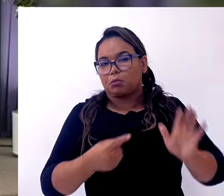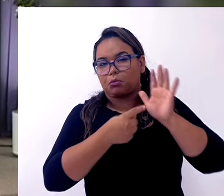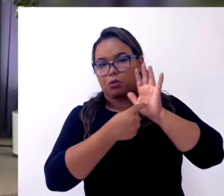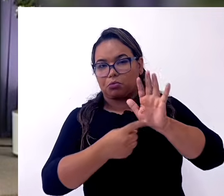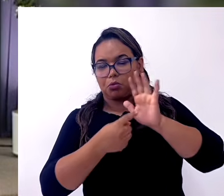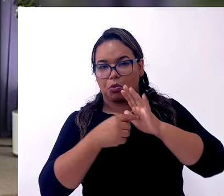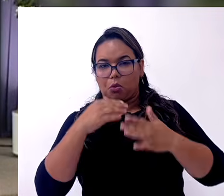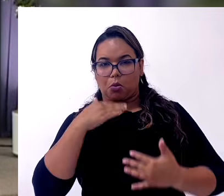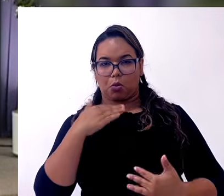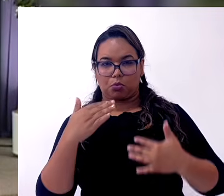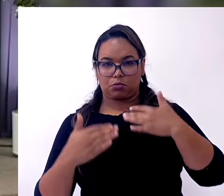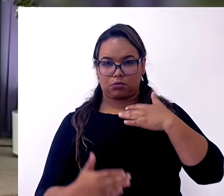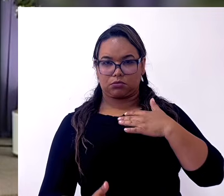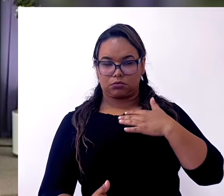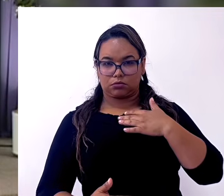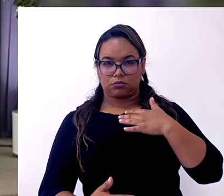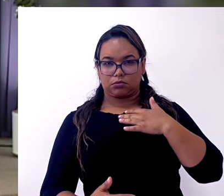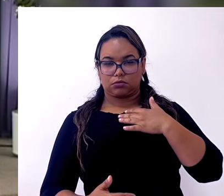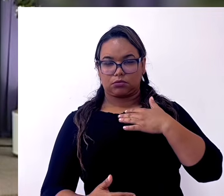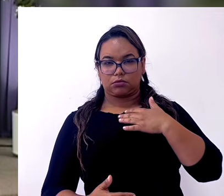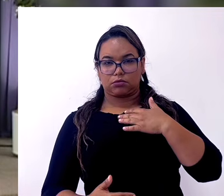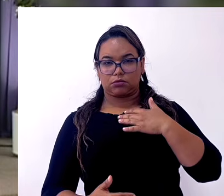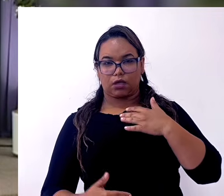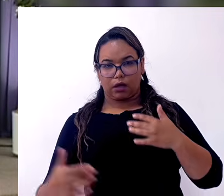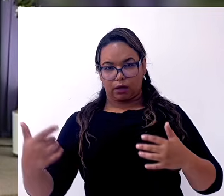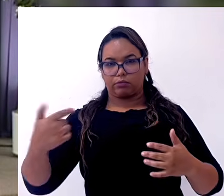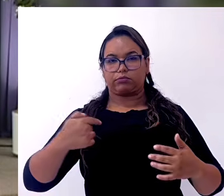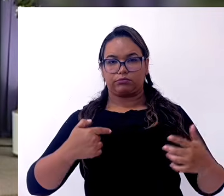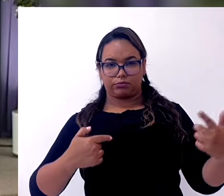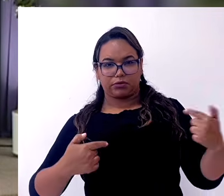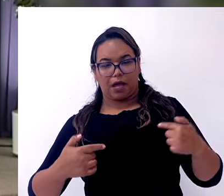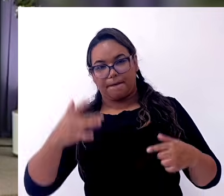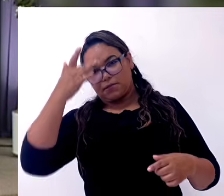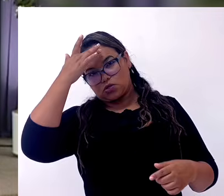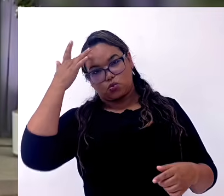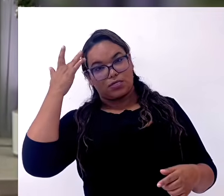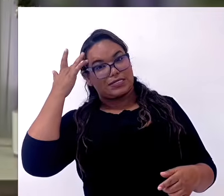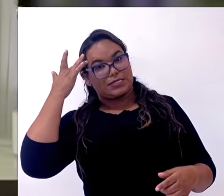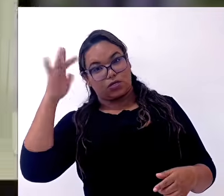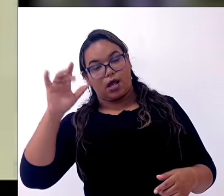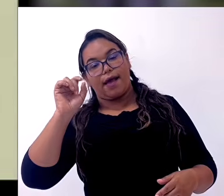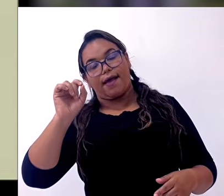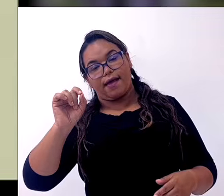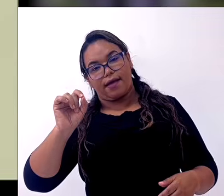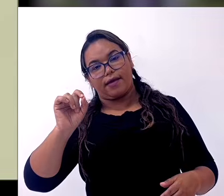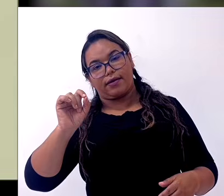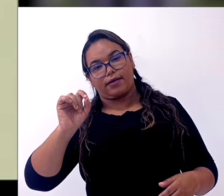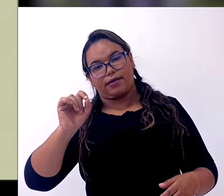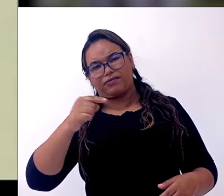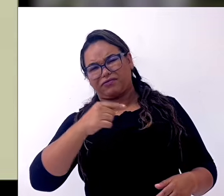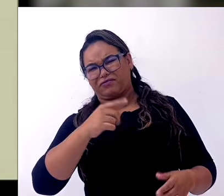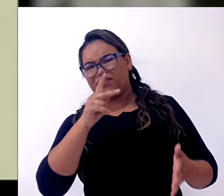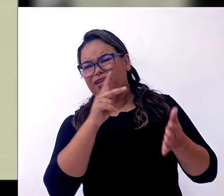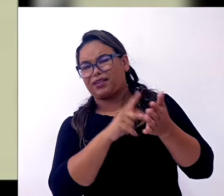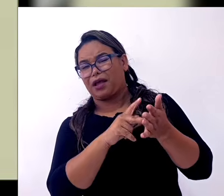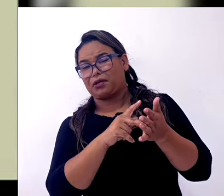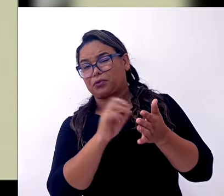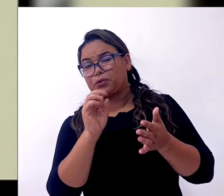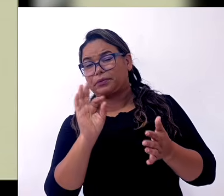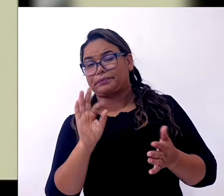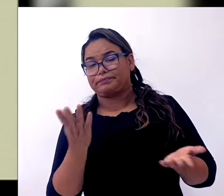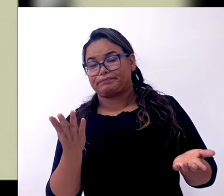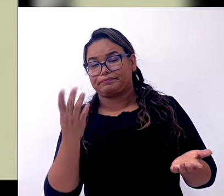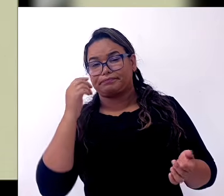E ele, atualmente, é o grão-mestre. Então, aqui está o maior adorador de Lúcifer no país no momento. Os